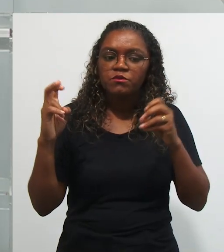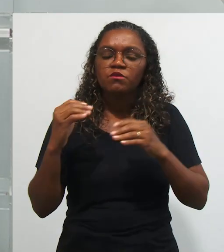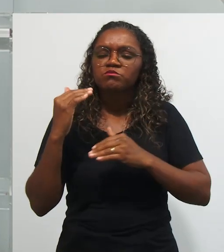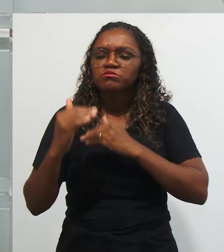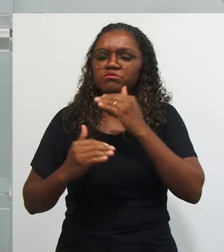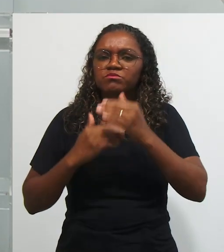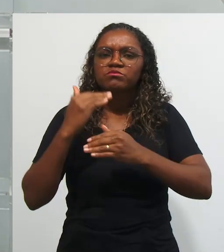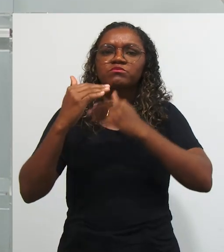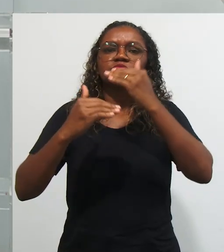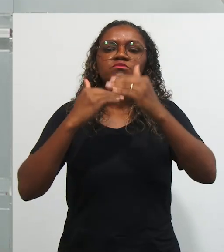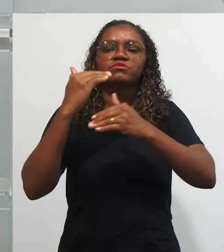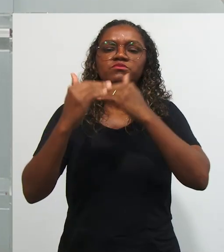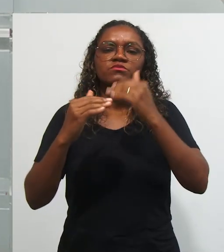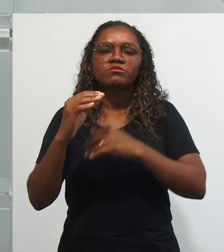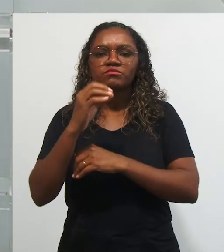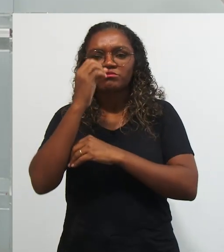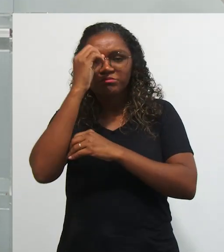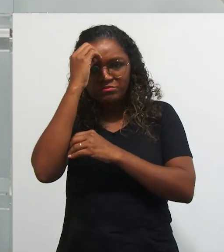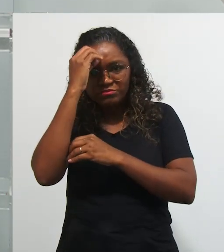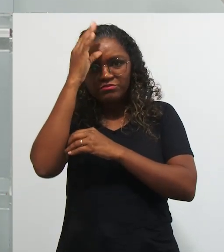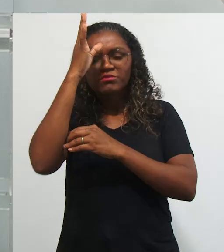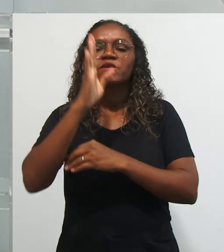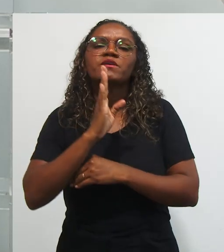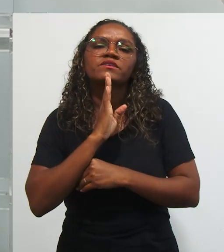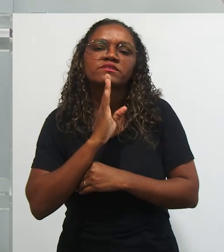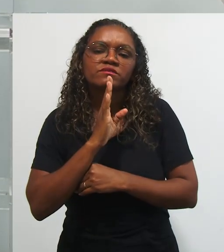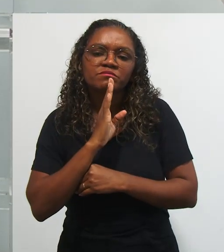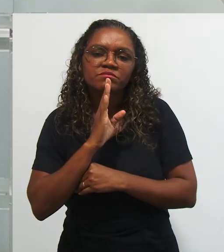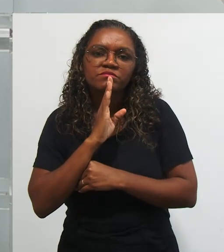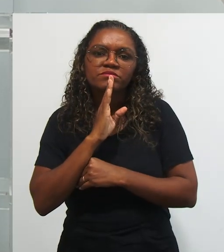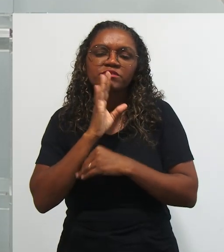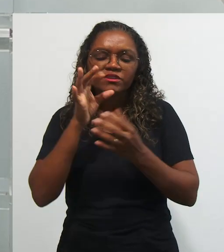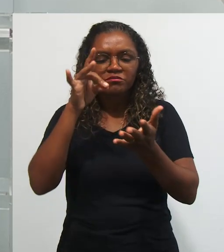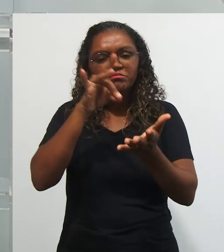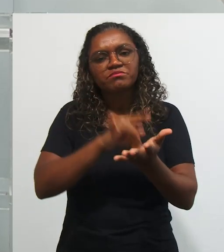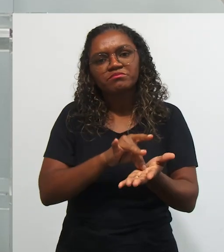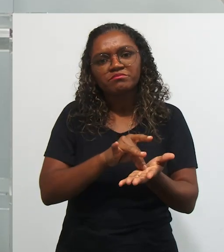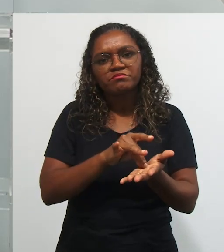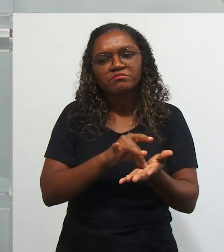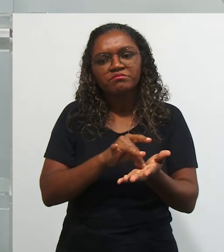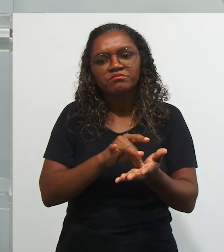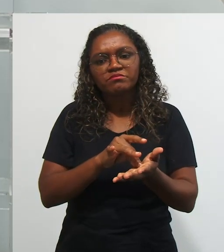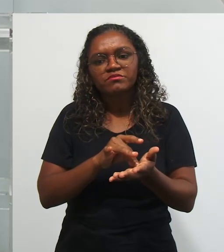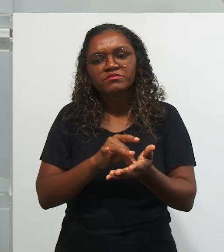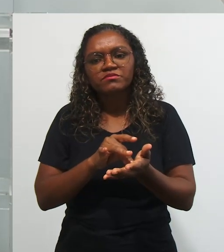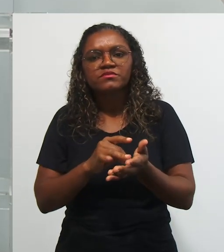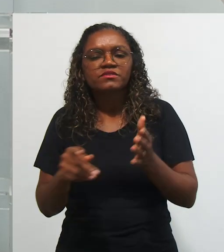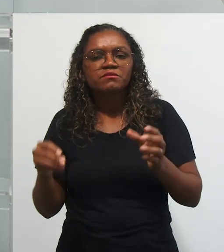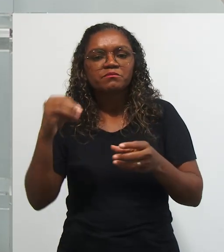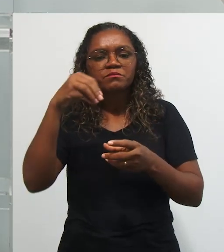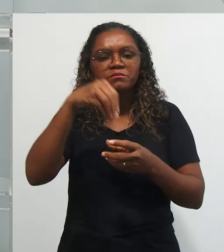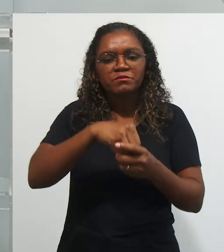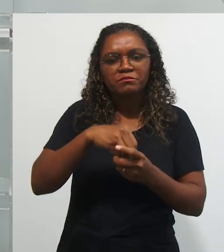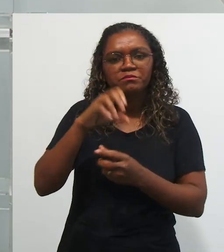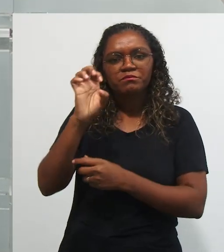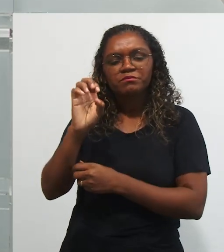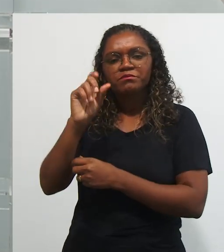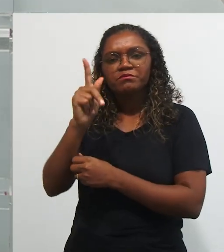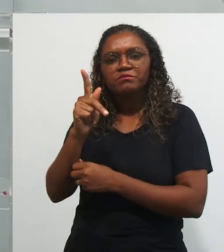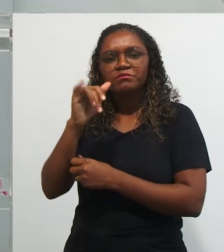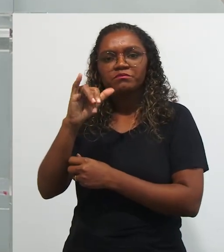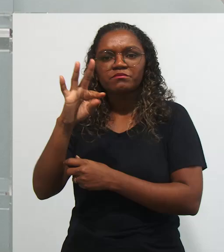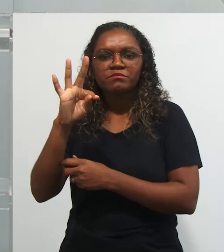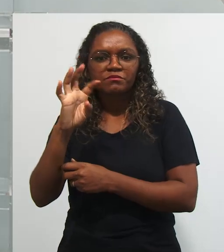da construção desse conhecimento em essência, né, da epistemologia.